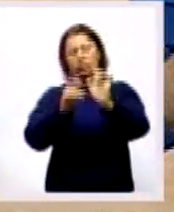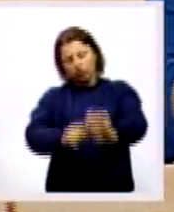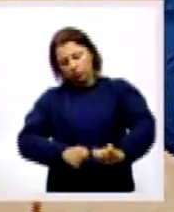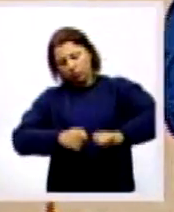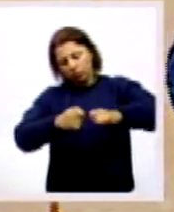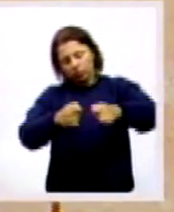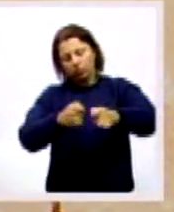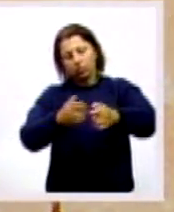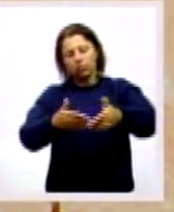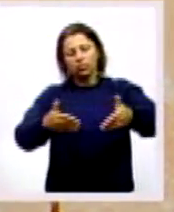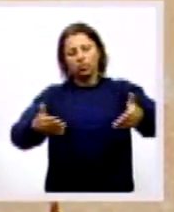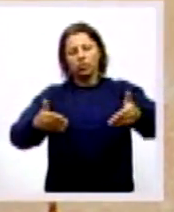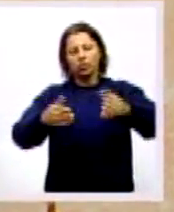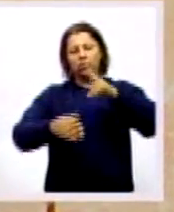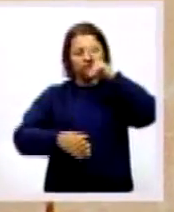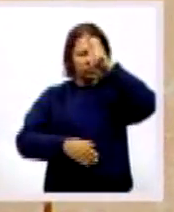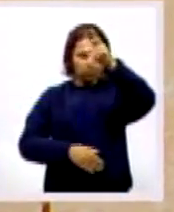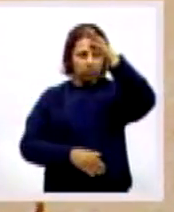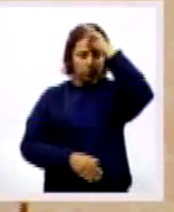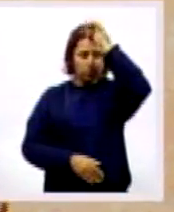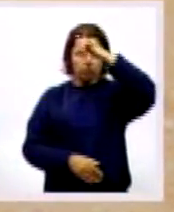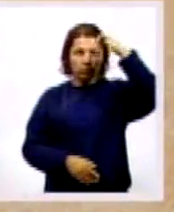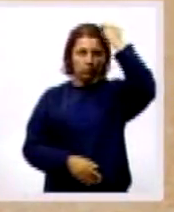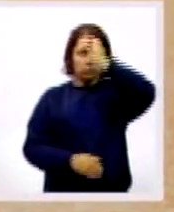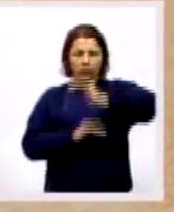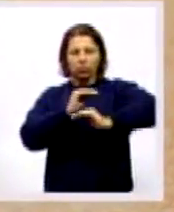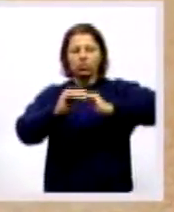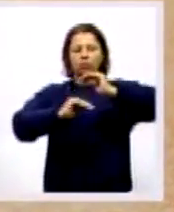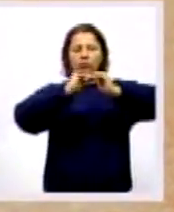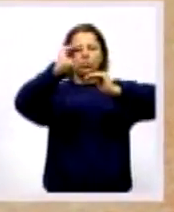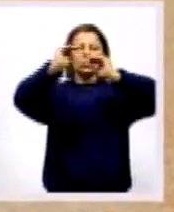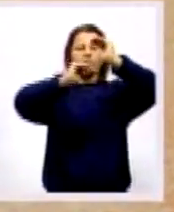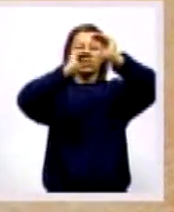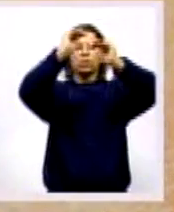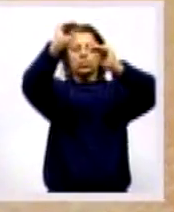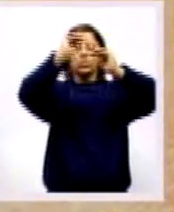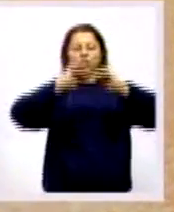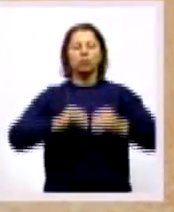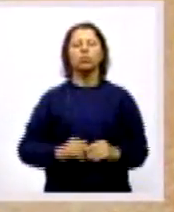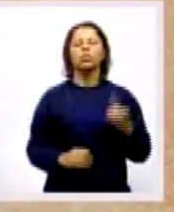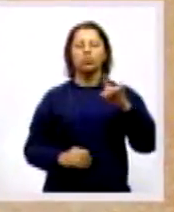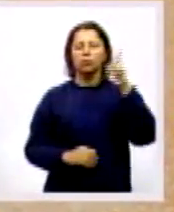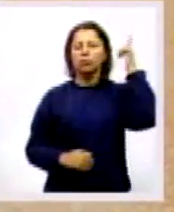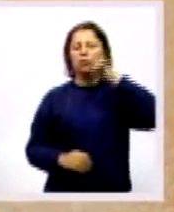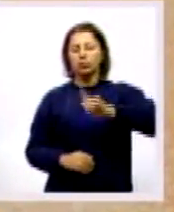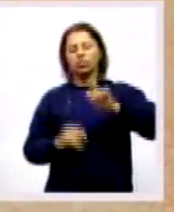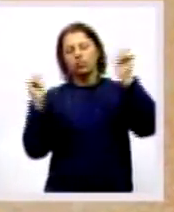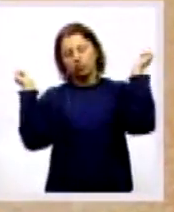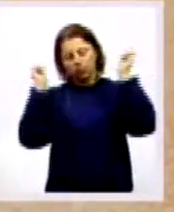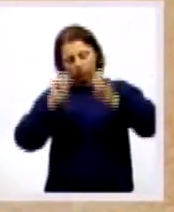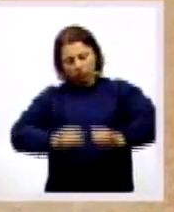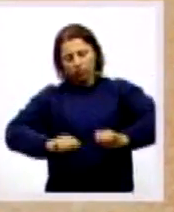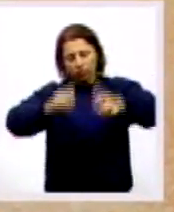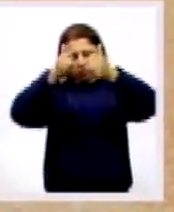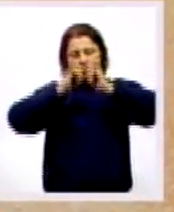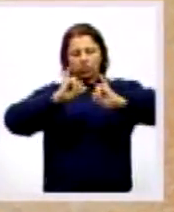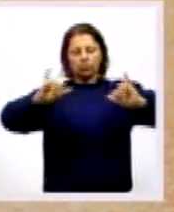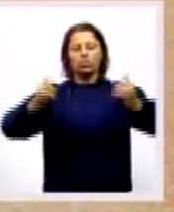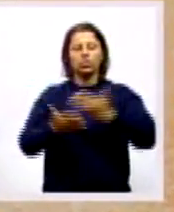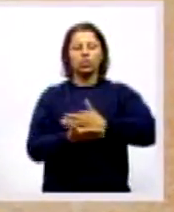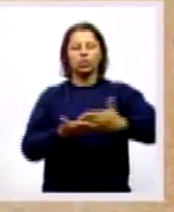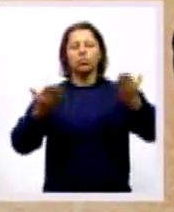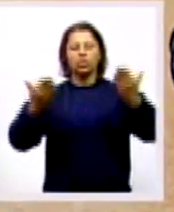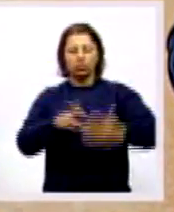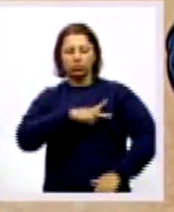lhe entrega a força do Espírito Santo constantemente, você poderá proclamar desde já